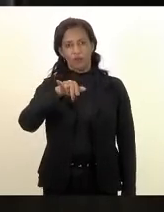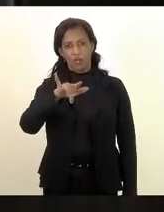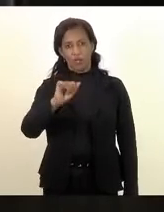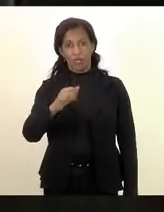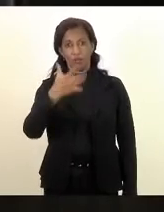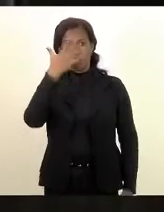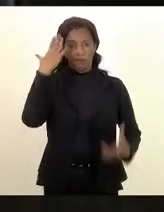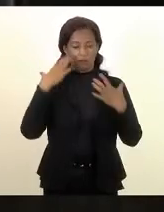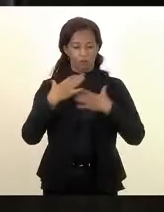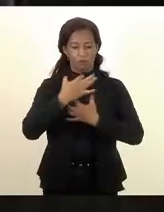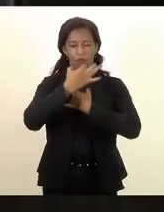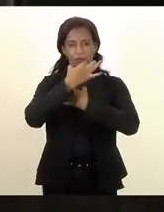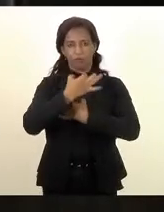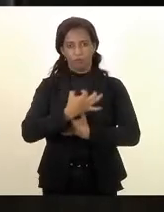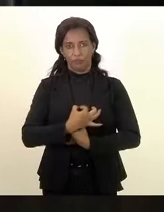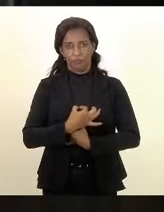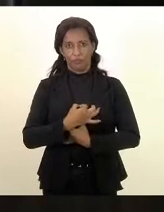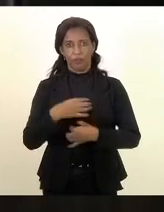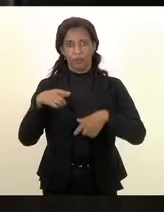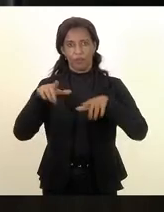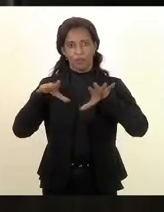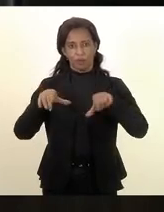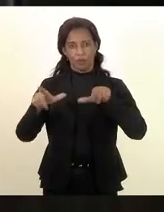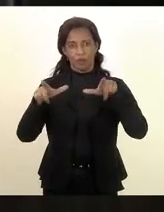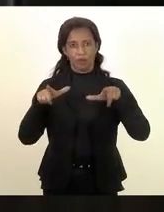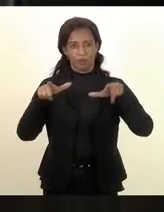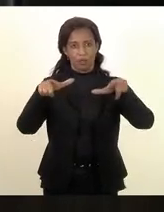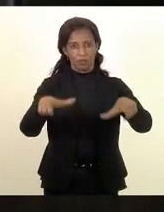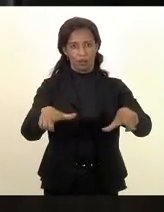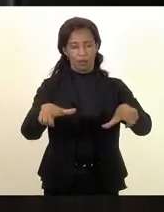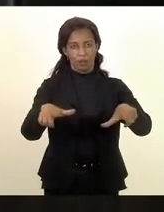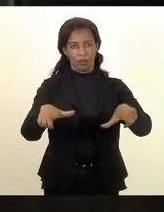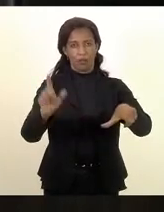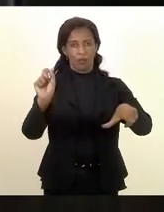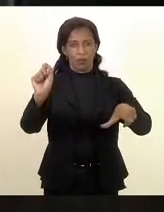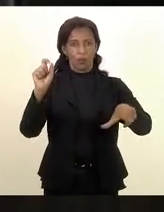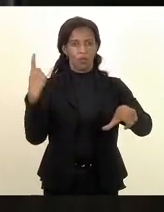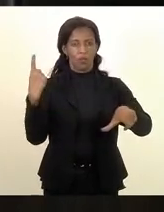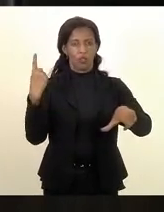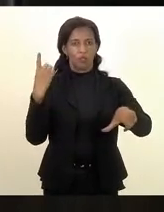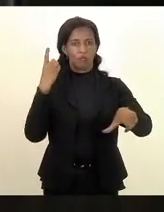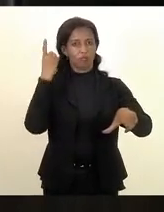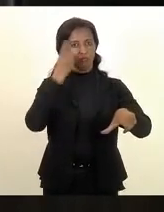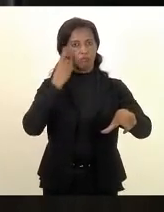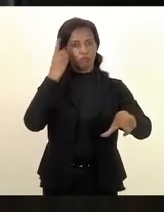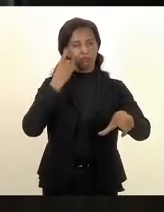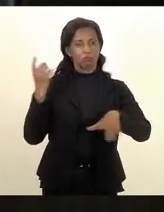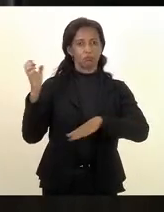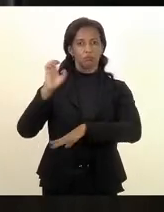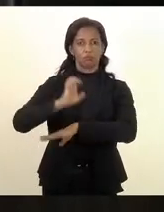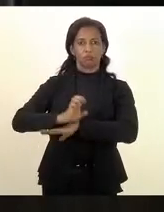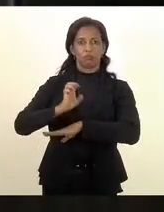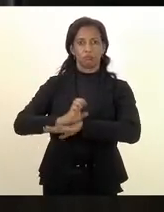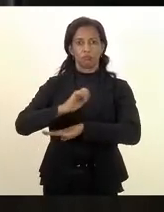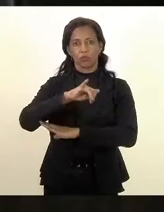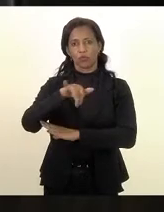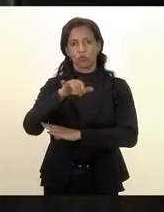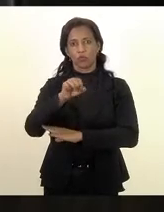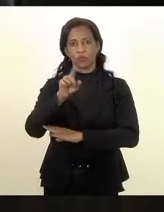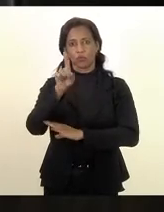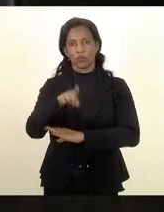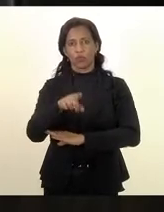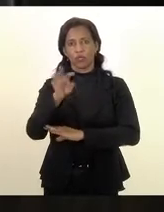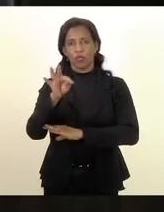a medalha Tiradentes e seu respectivo diploma pós-morte ao ex-deputado estadual José Tavaro